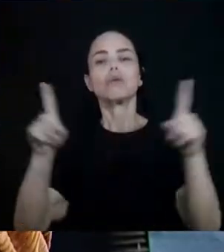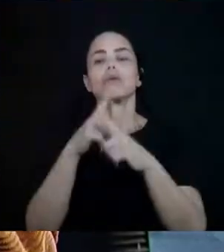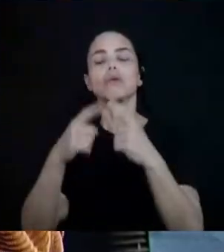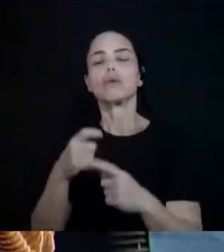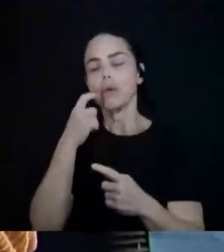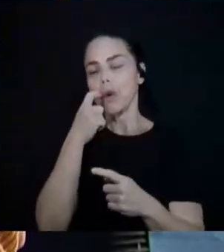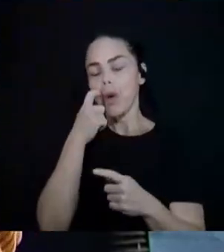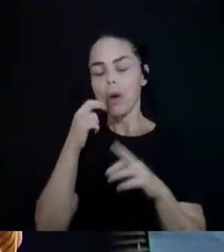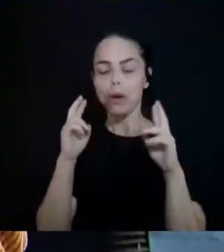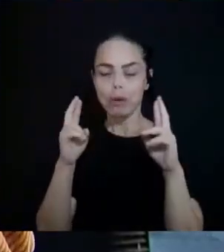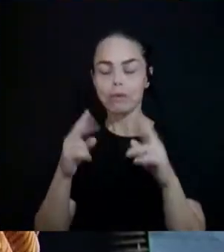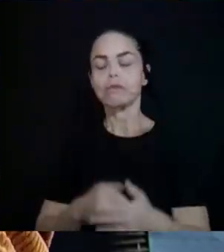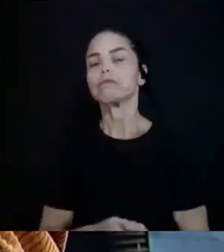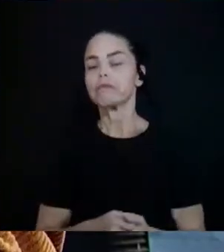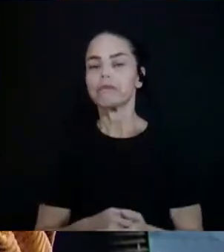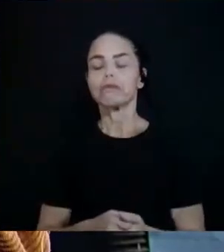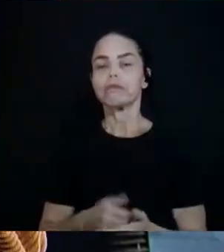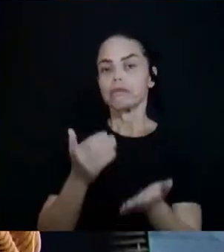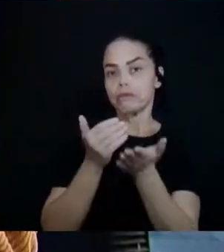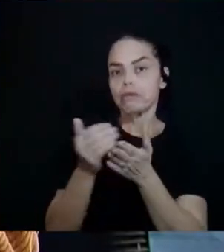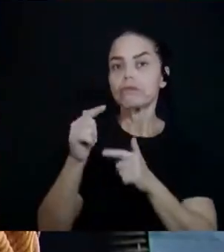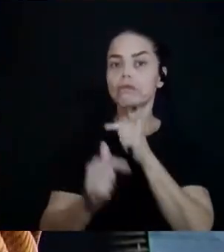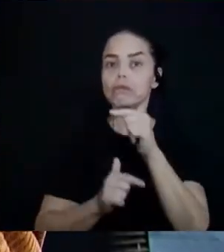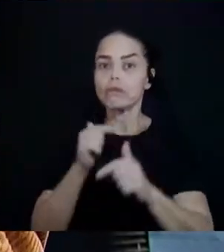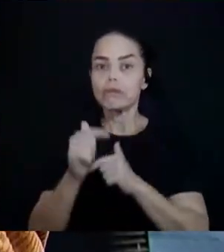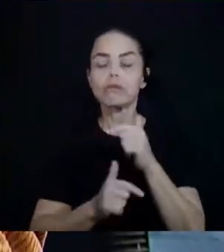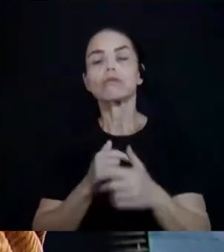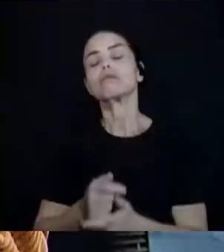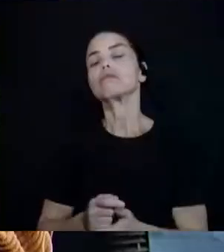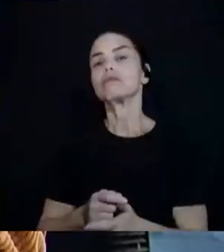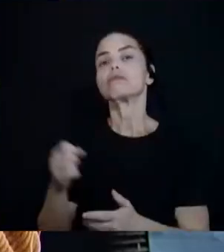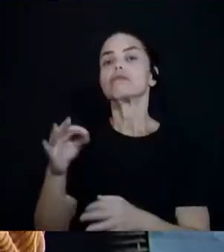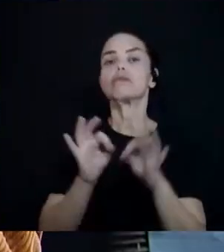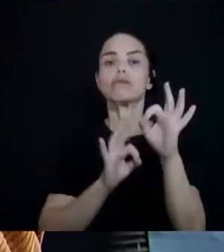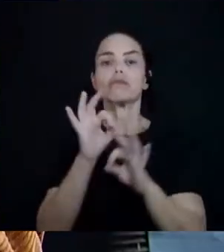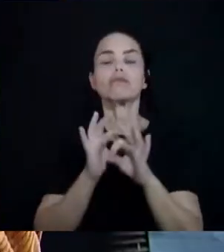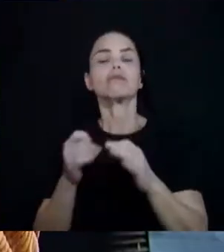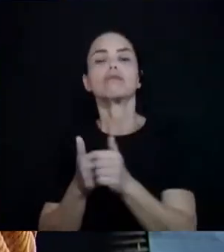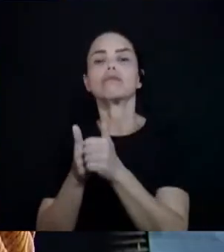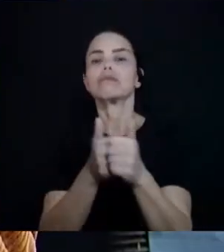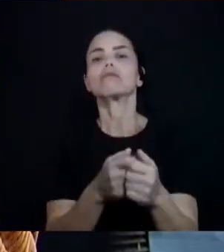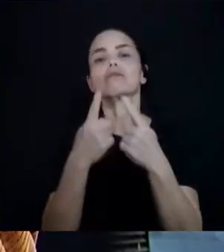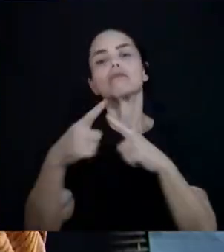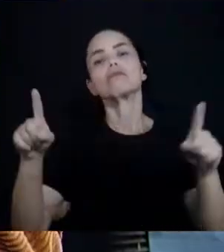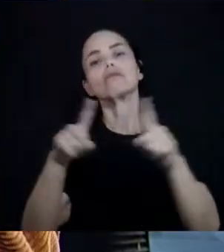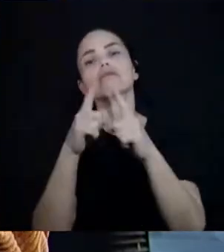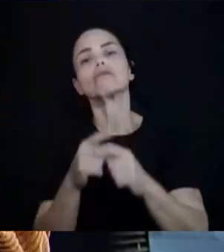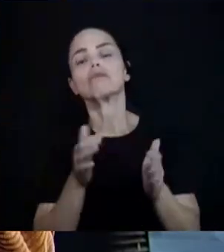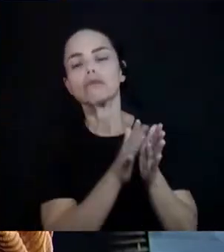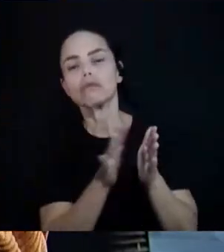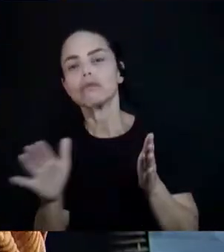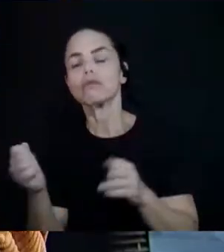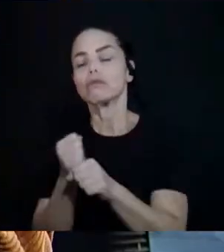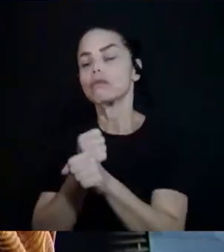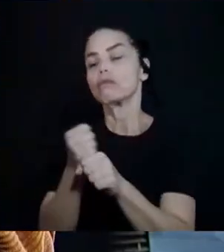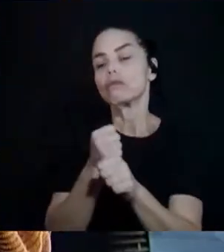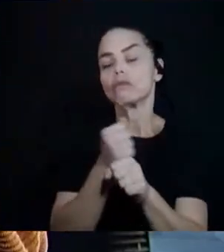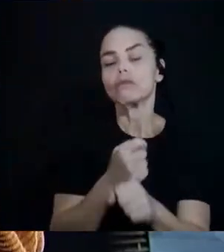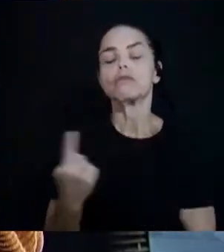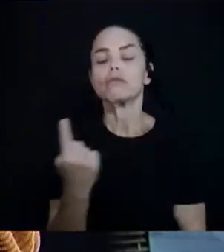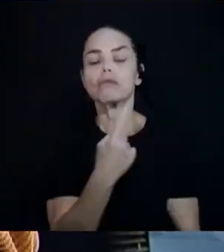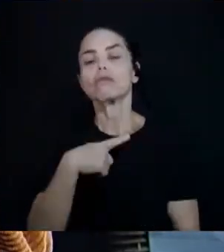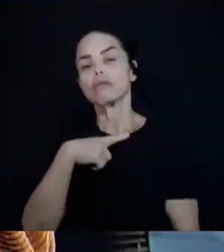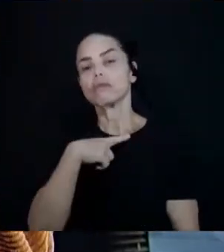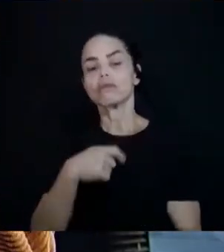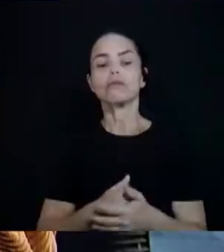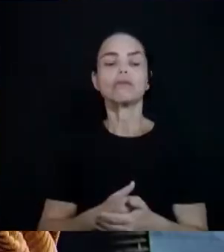agora é pelo início dos trabalhos e um novo planejamento que acompanha a orquestra agora ao longo dos anos. Nós estivemos aqui,